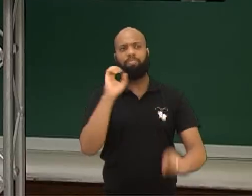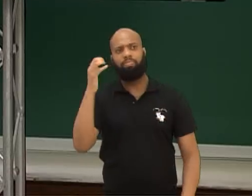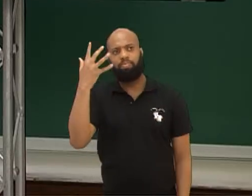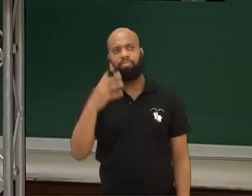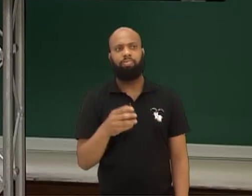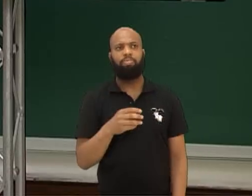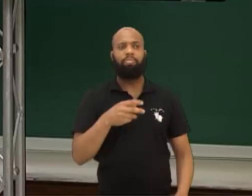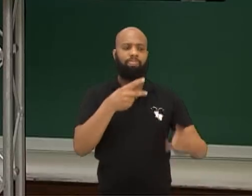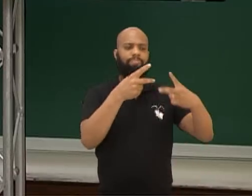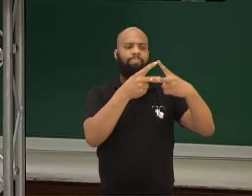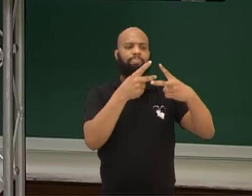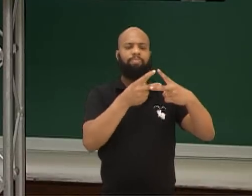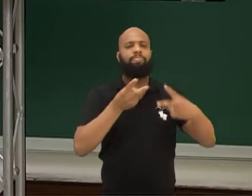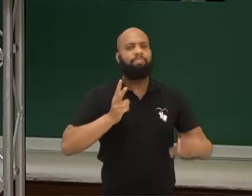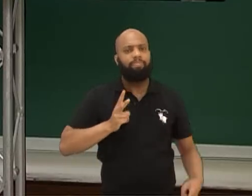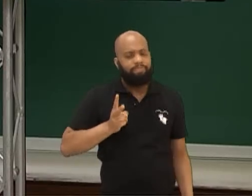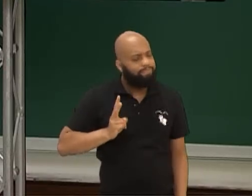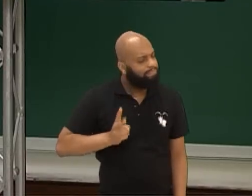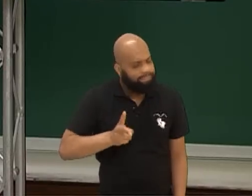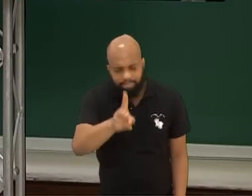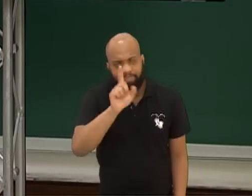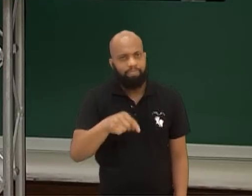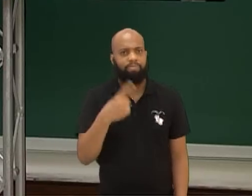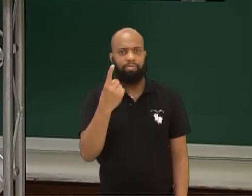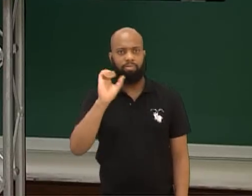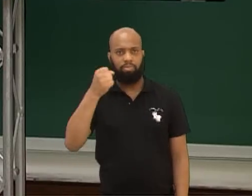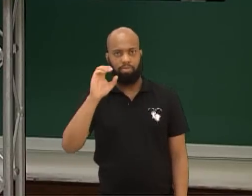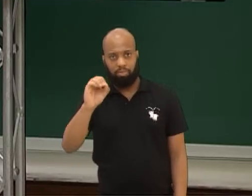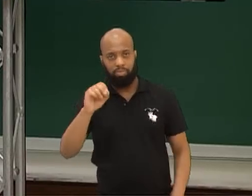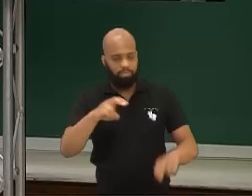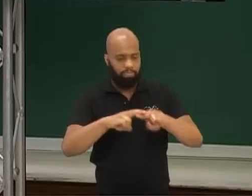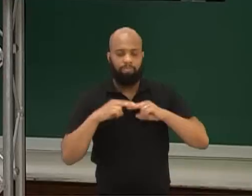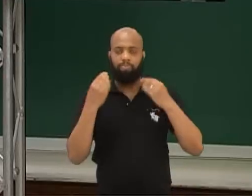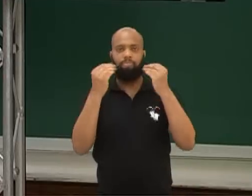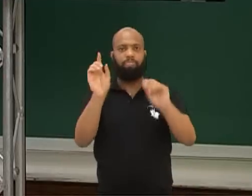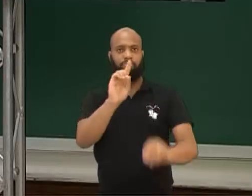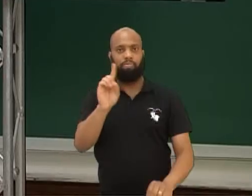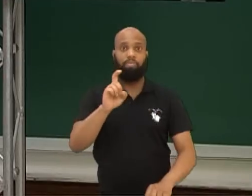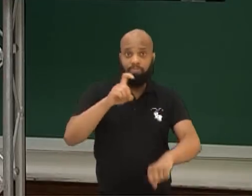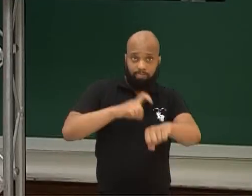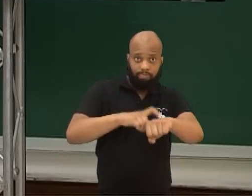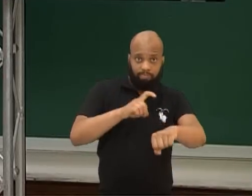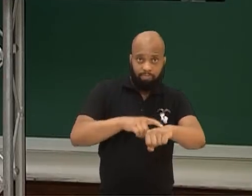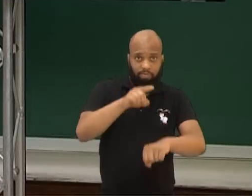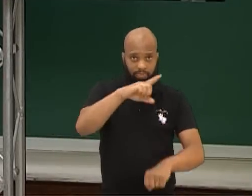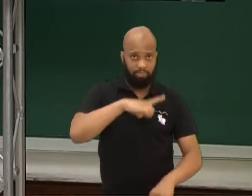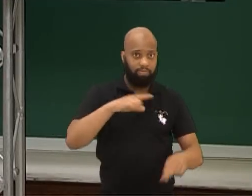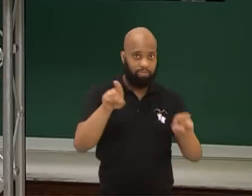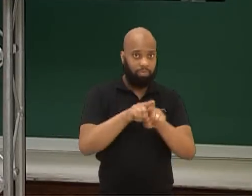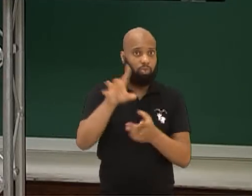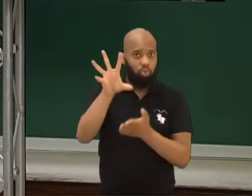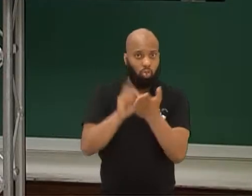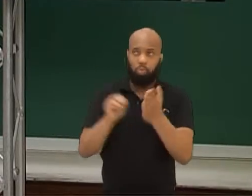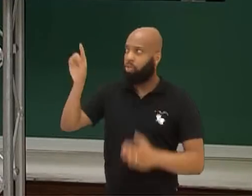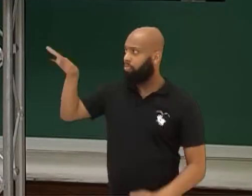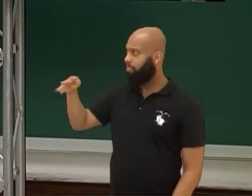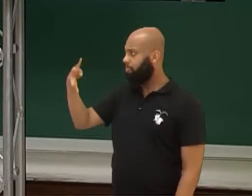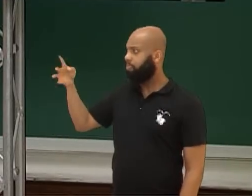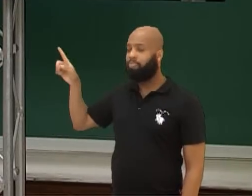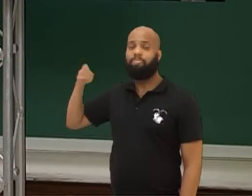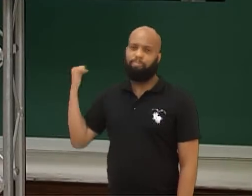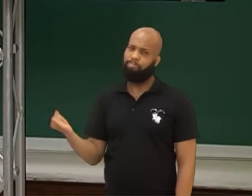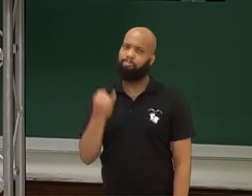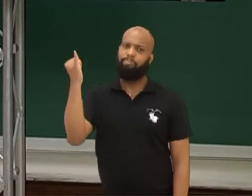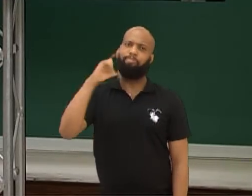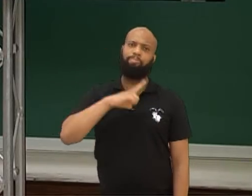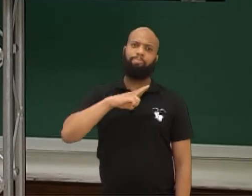triângulo equilátero é sempre 180, tá? Então, por isso que eu não coloquei no quadro resumo. Eu vou dar um tempinho para vocês copiarem, para vocês terem